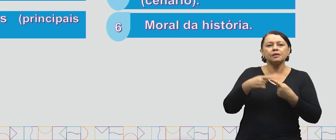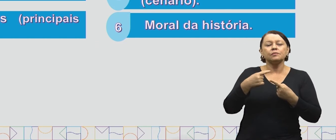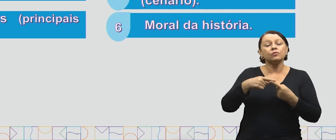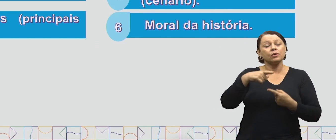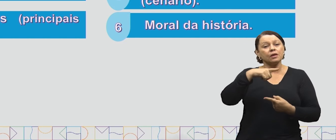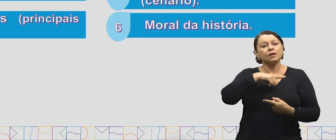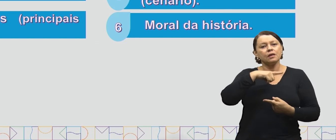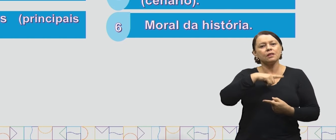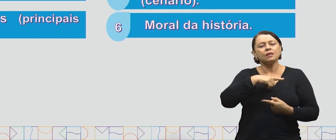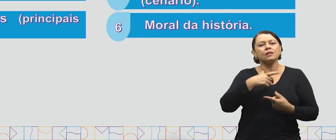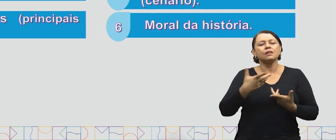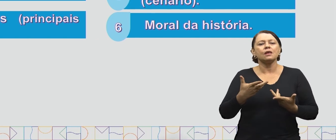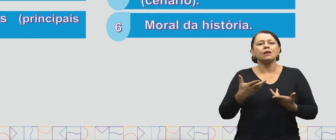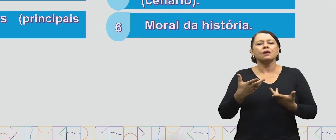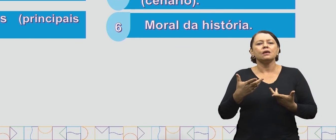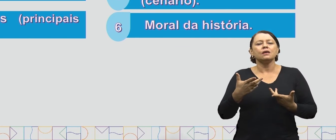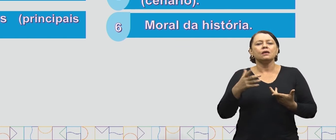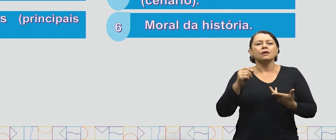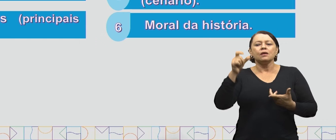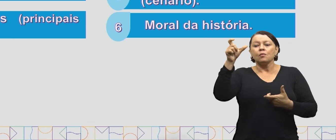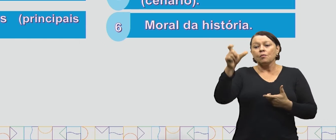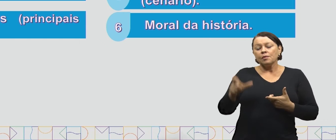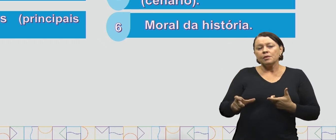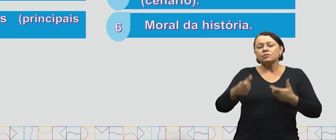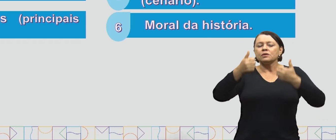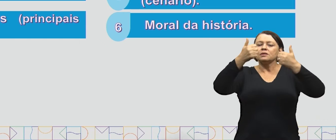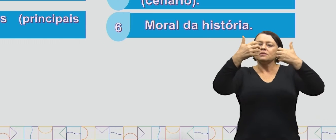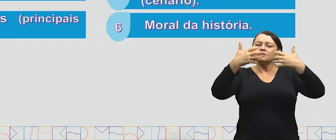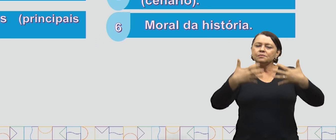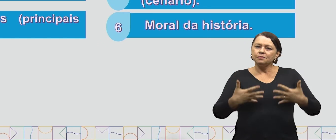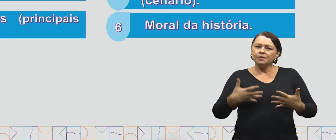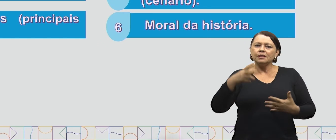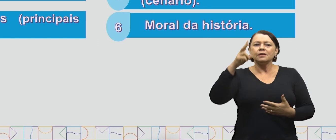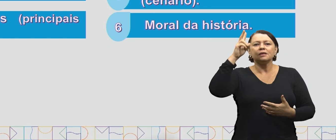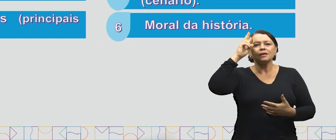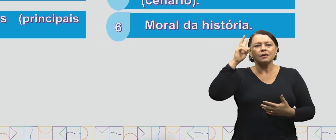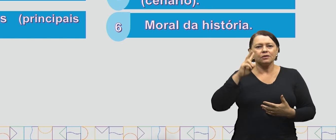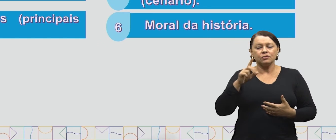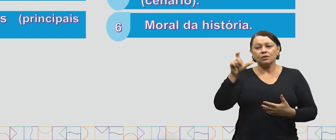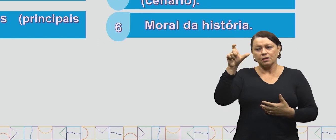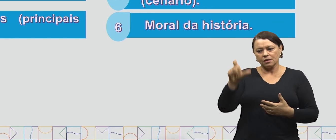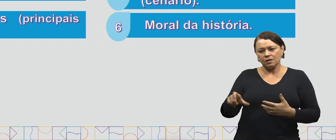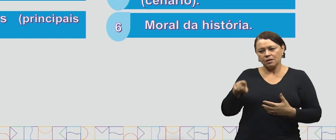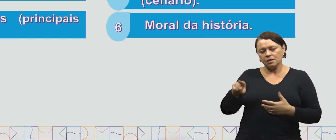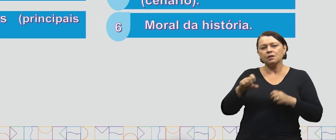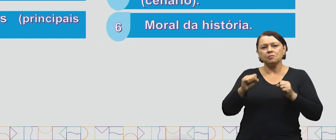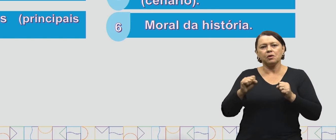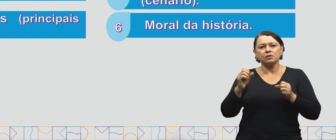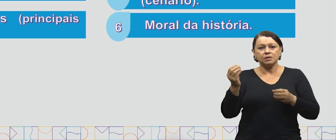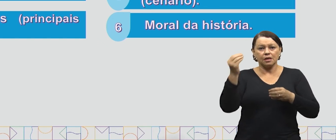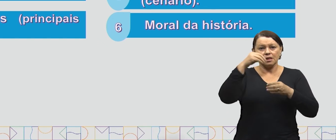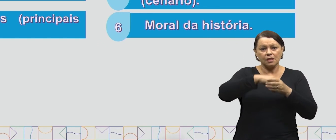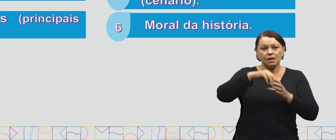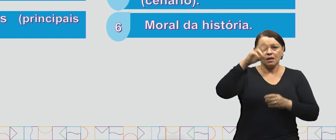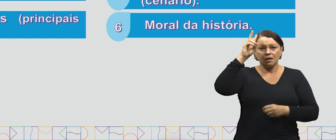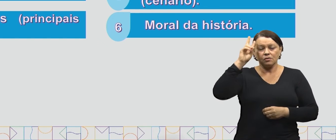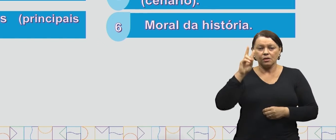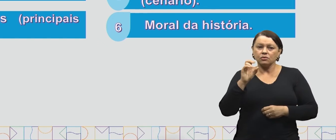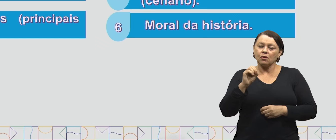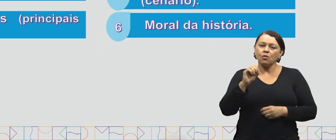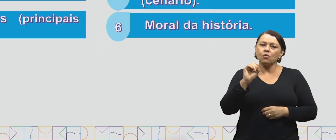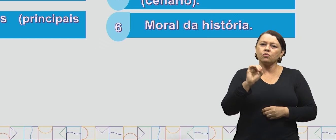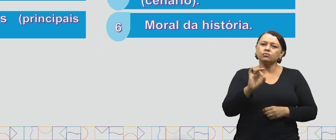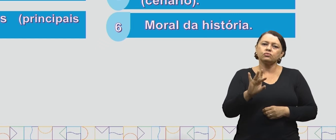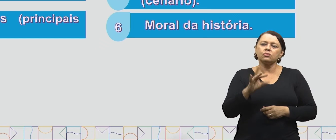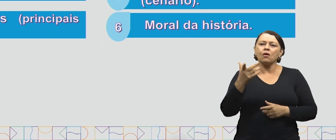chamadas justamente por conterem alguém que narra a história. E esse narrador pode ser alguma personagem ou ser alguém